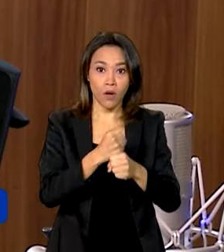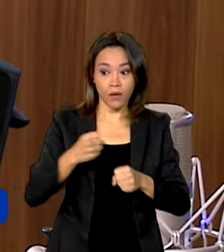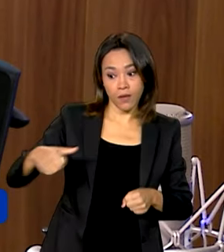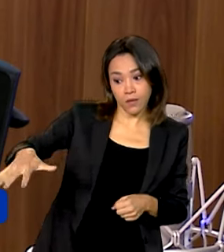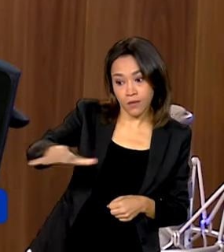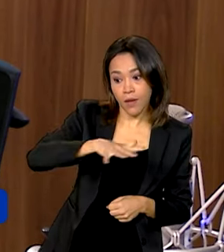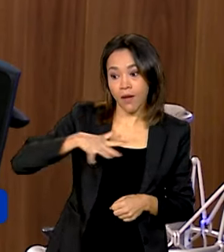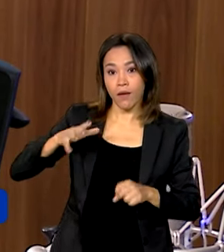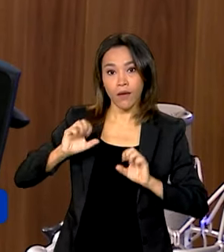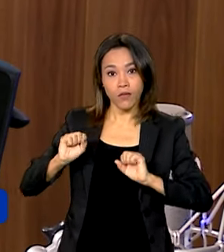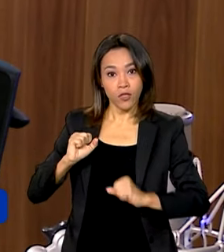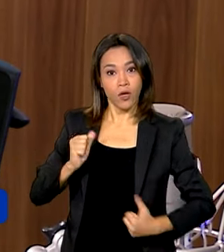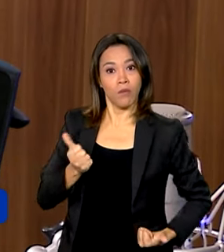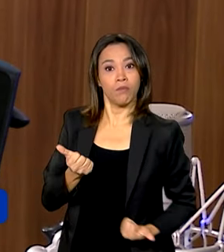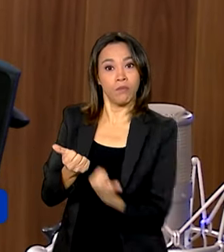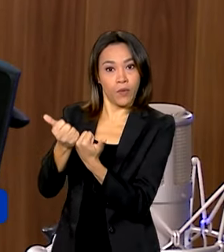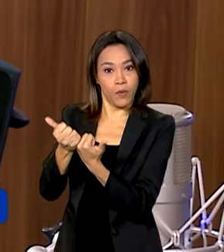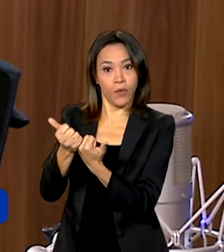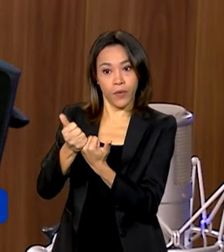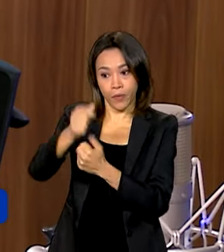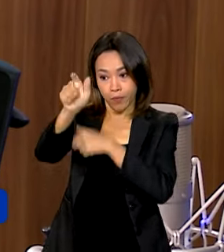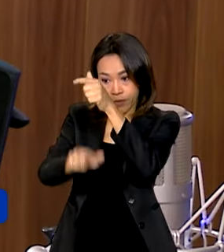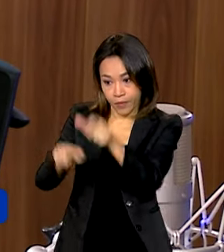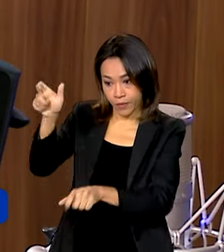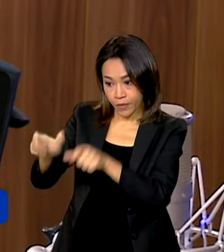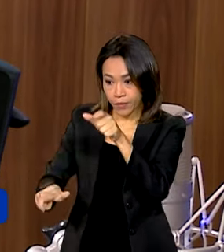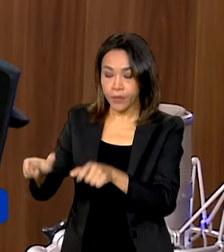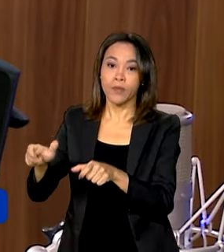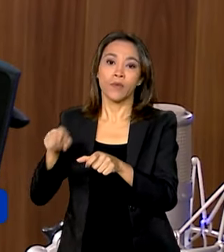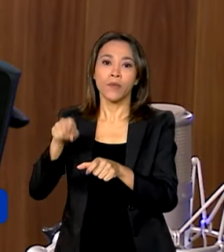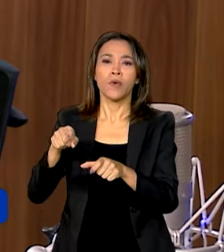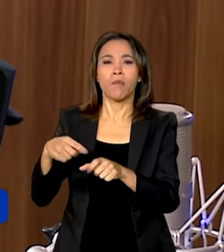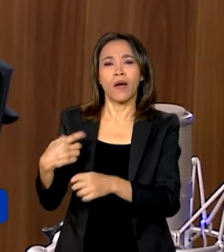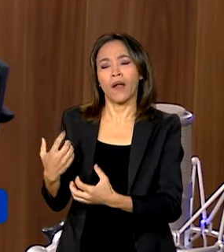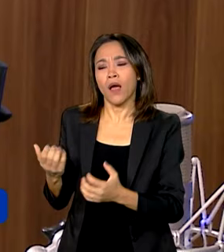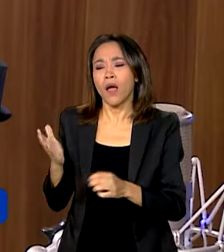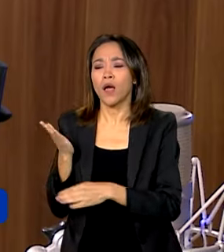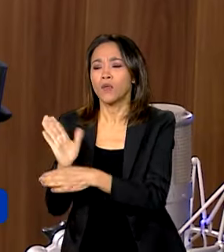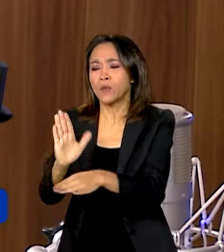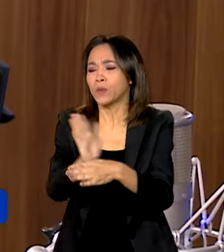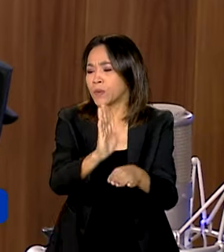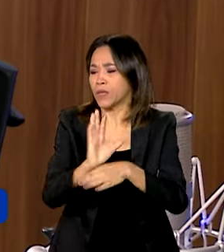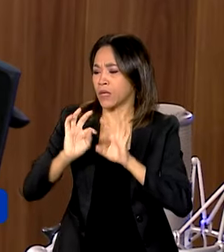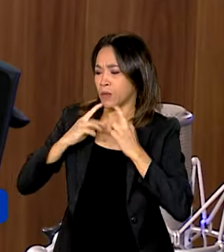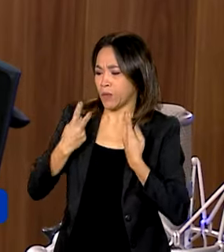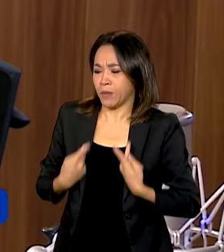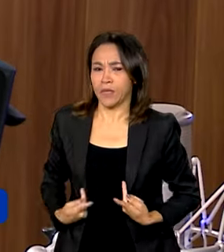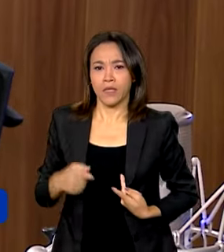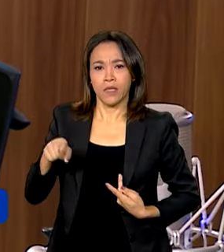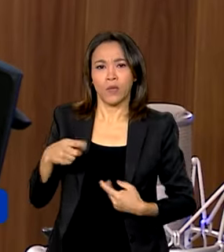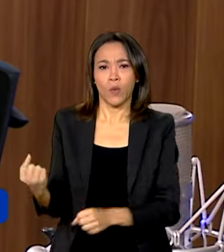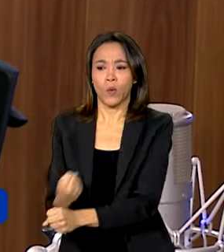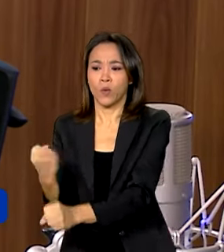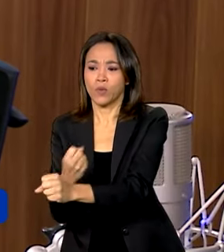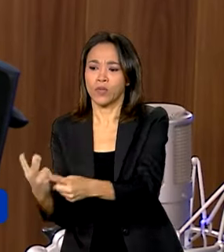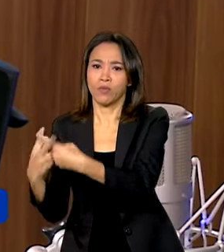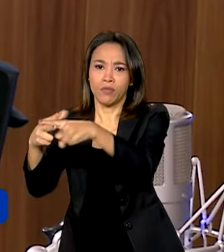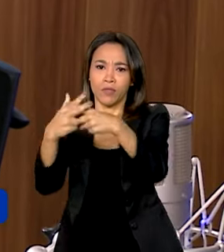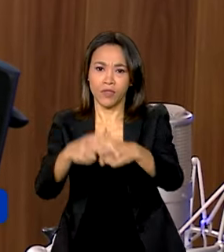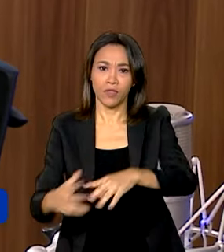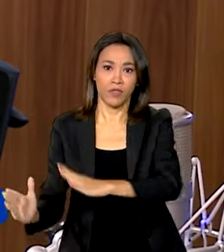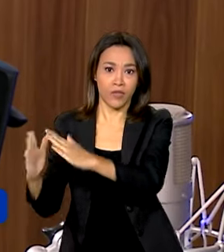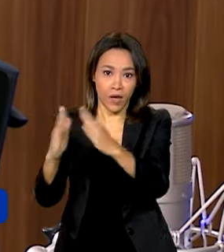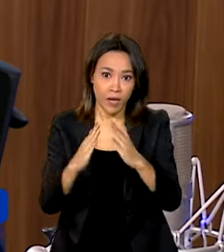eh de ajuda humanitária restabelecimento reconstrução o governo federal investiu ali mais de R 400